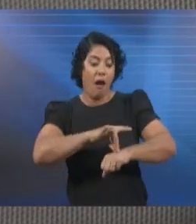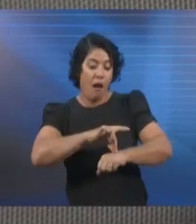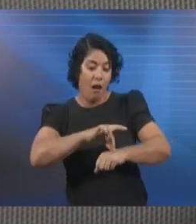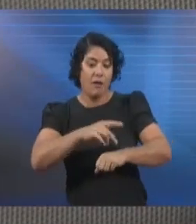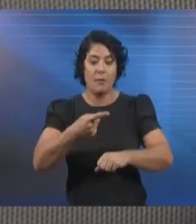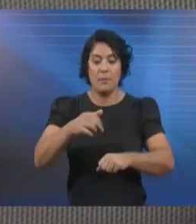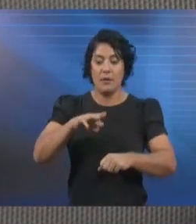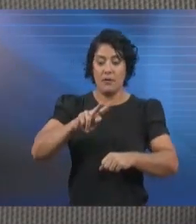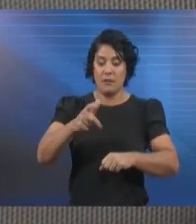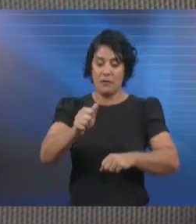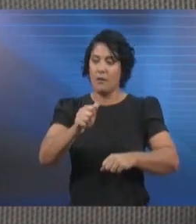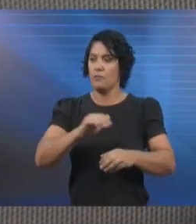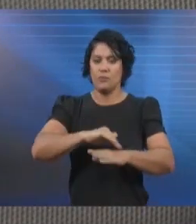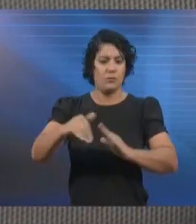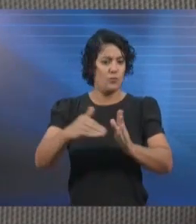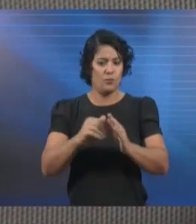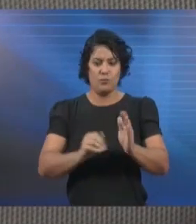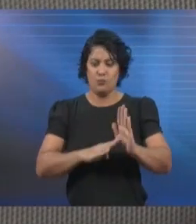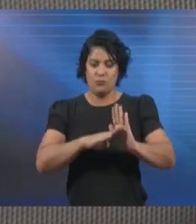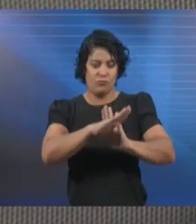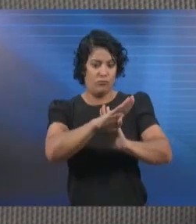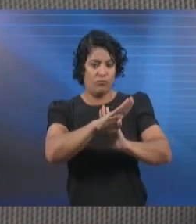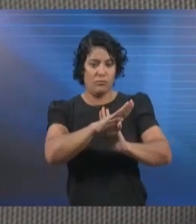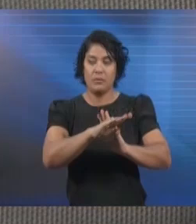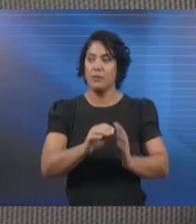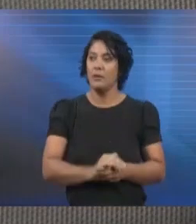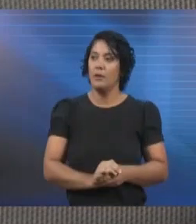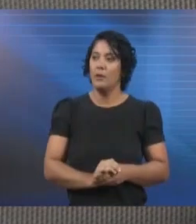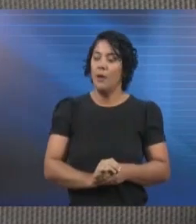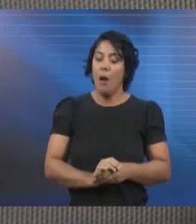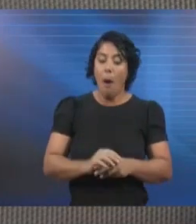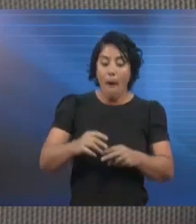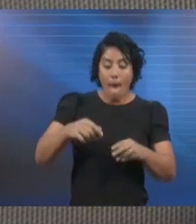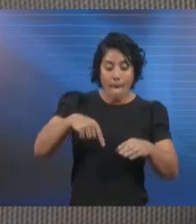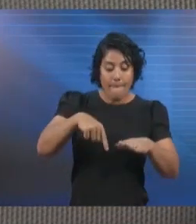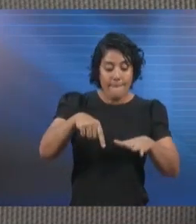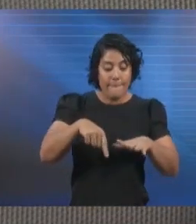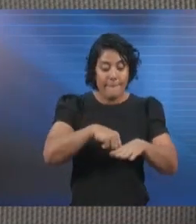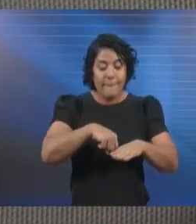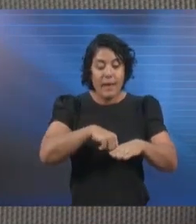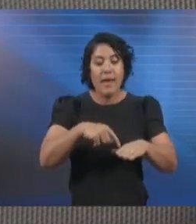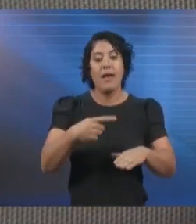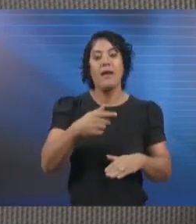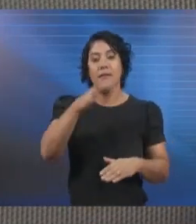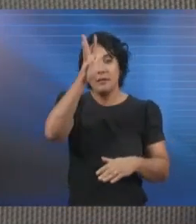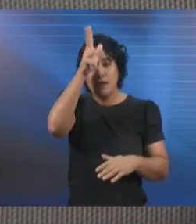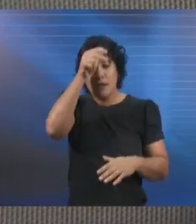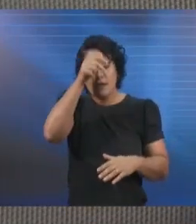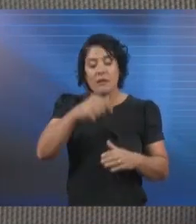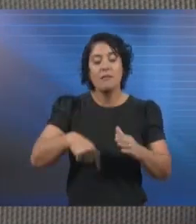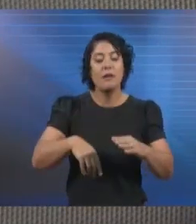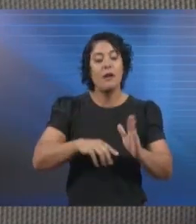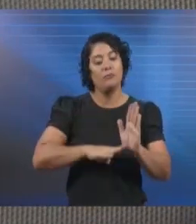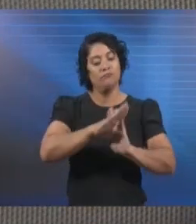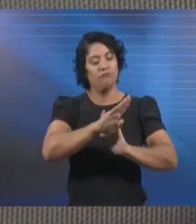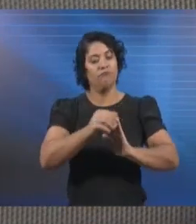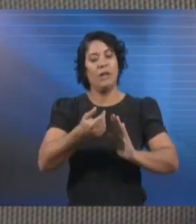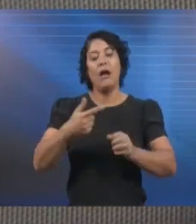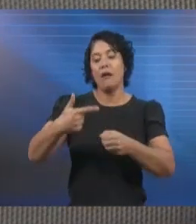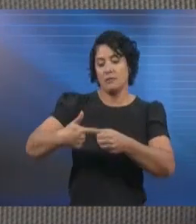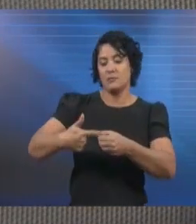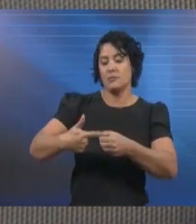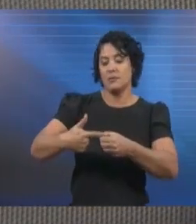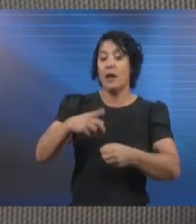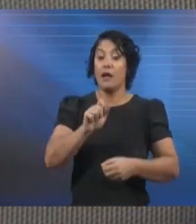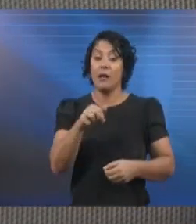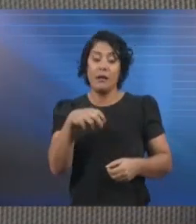picanha vai aumentar tudo vai aumentar o pé de galinha vai aumentar porque aumentou de novo a gasolina aumentou também